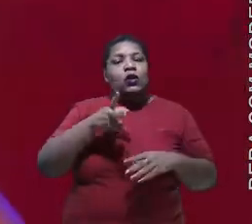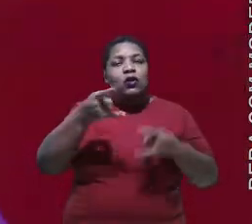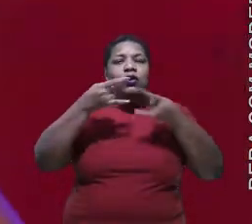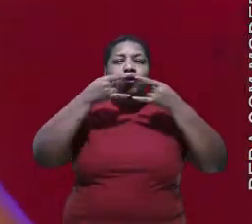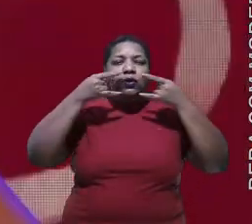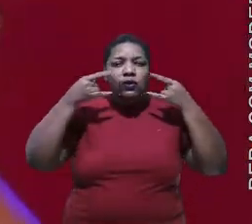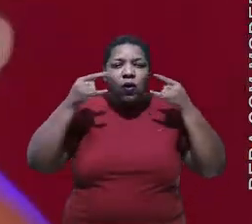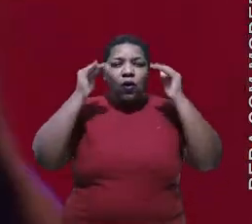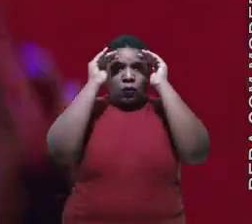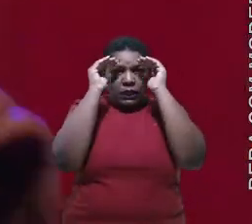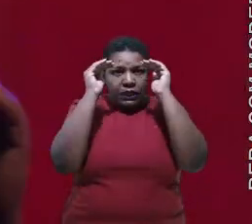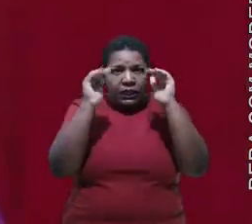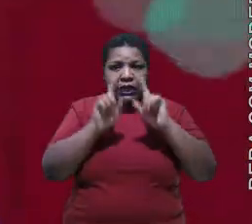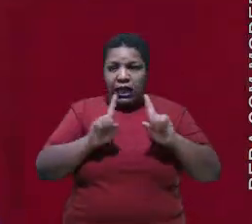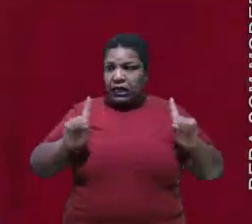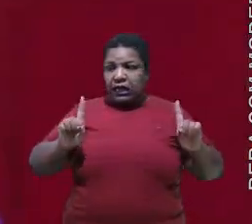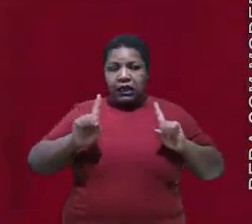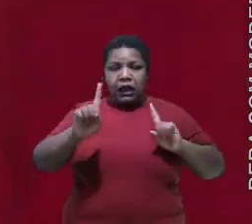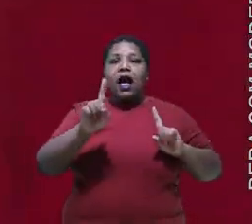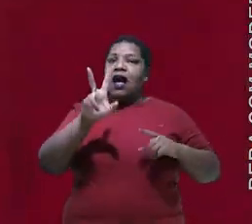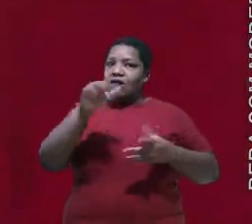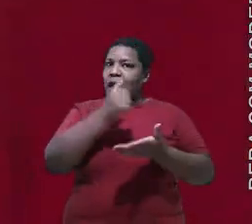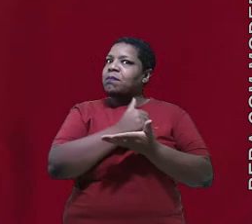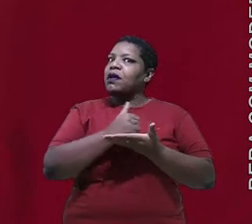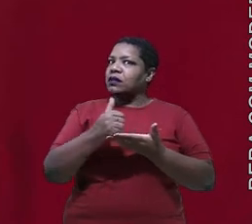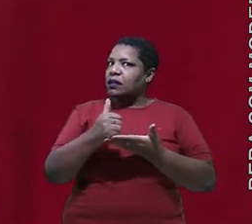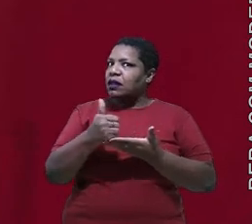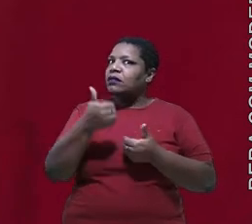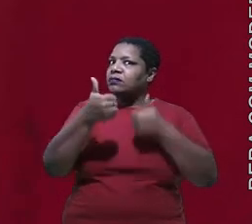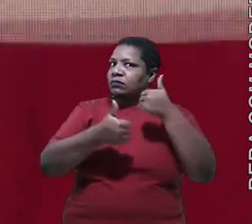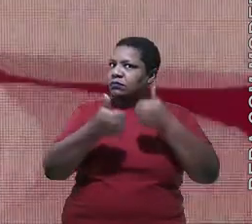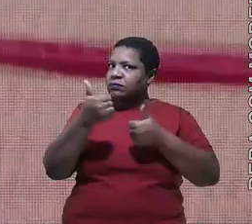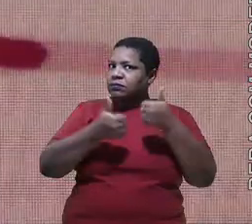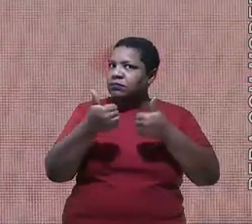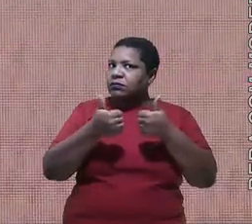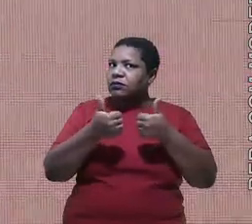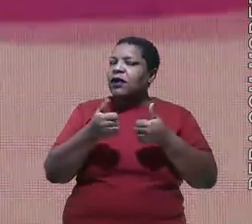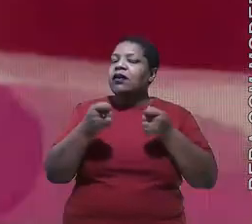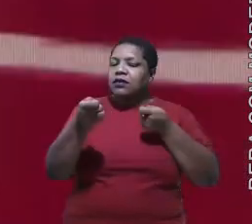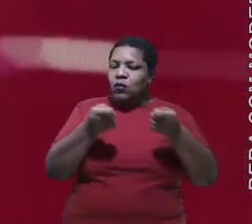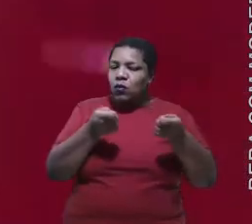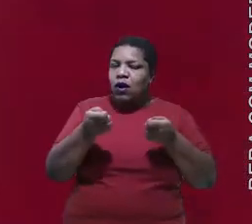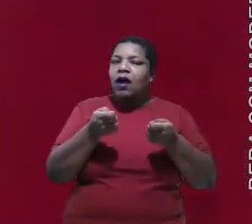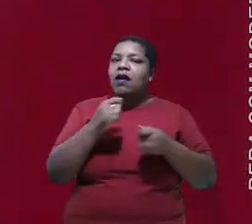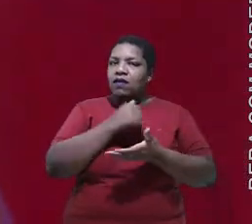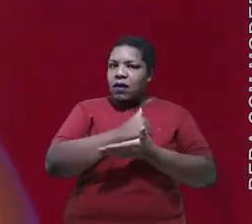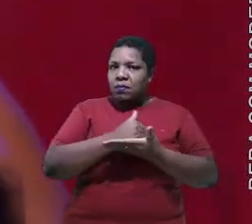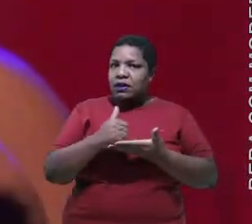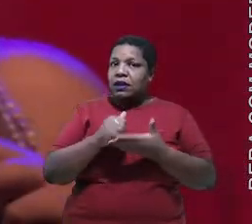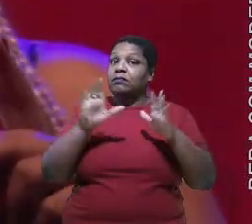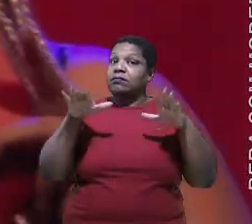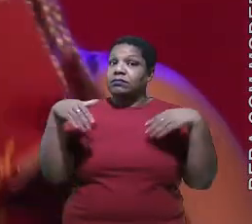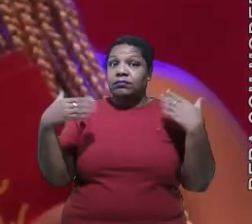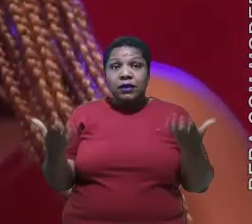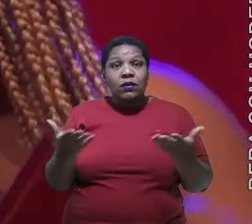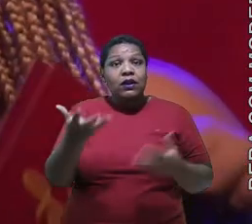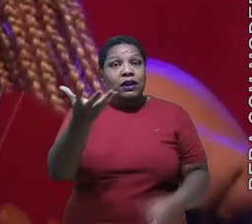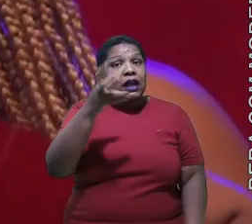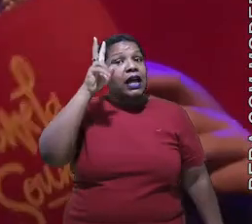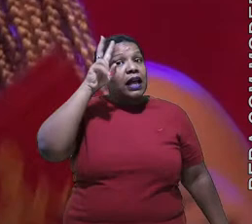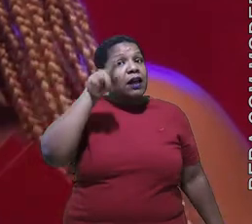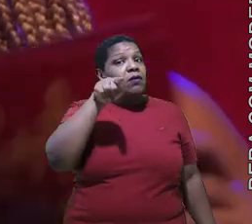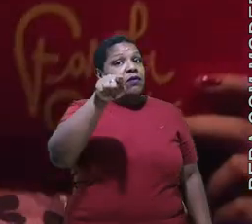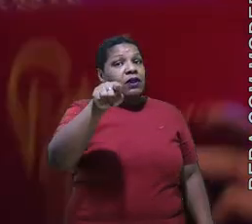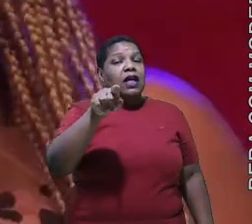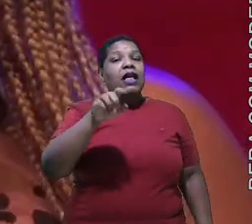cumprindo distanciamento social isso tudo vai passar a gente tem que se segurar que isso vai passar Então eu queria lembrar vocês